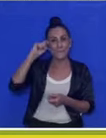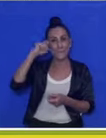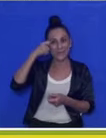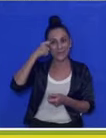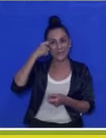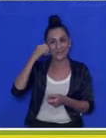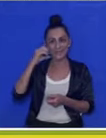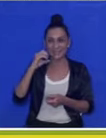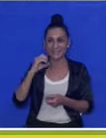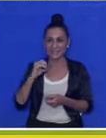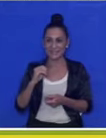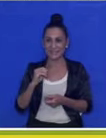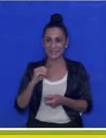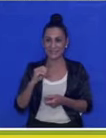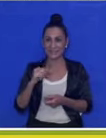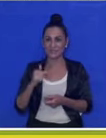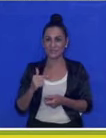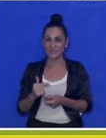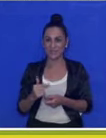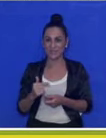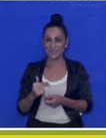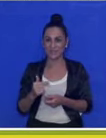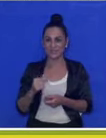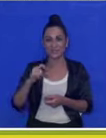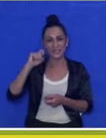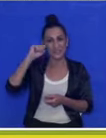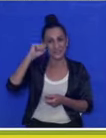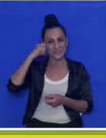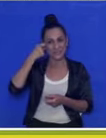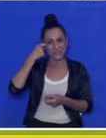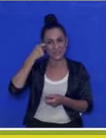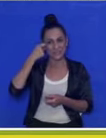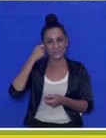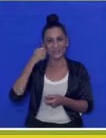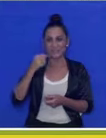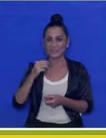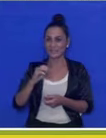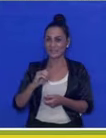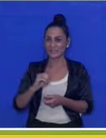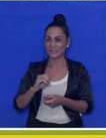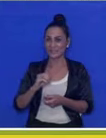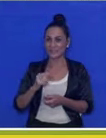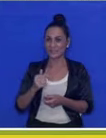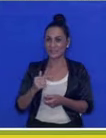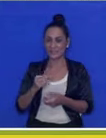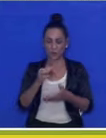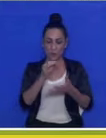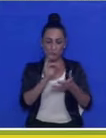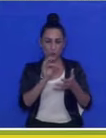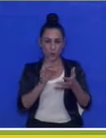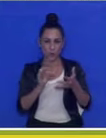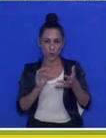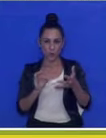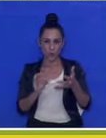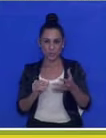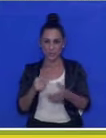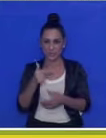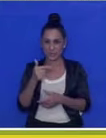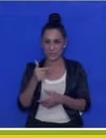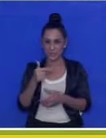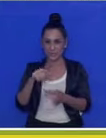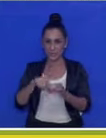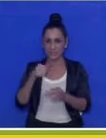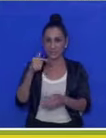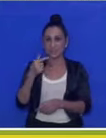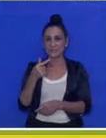preta, 07. Bola preta, número 07. Vamos conferir as 7 dezenas do dia de